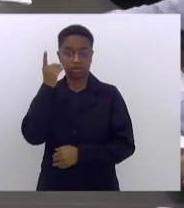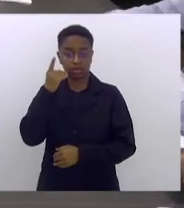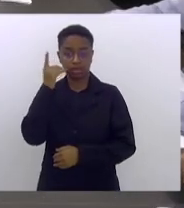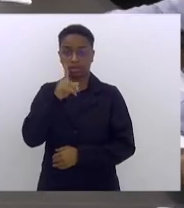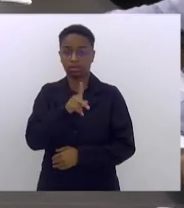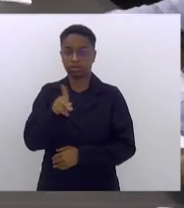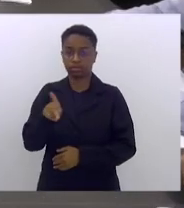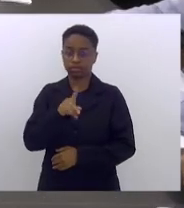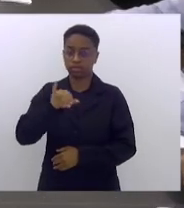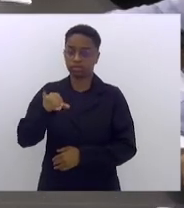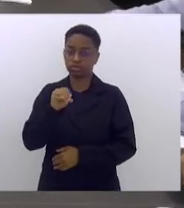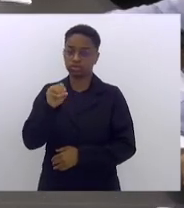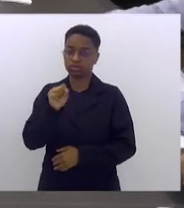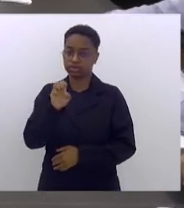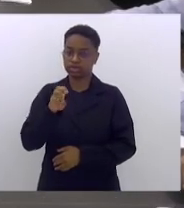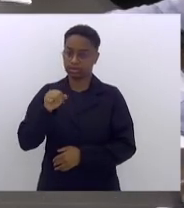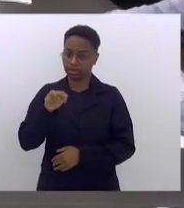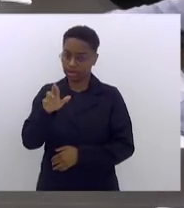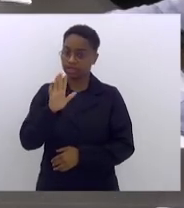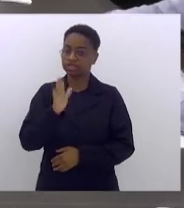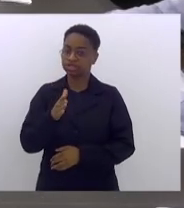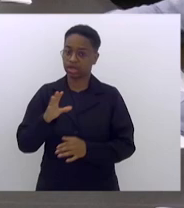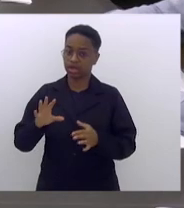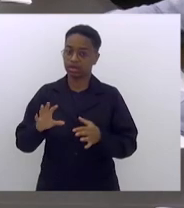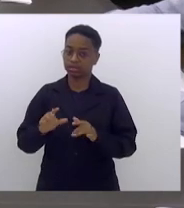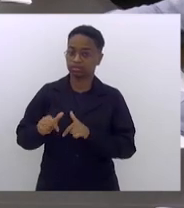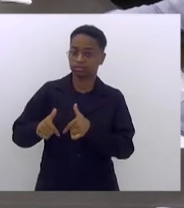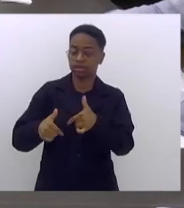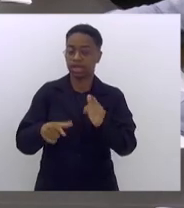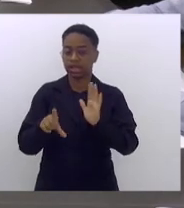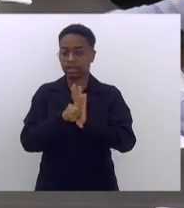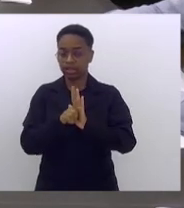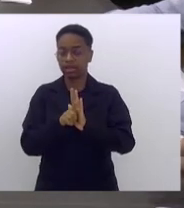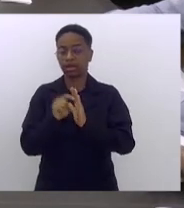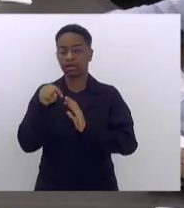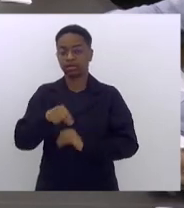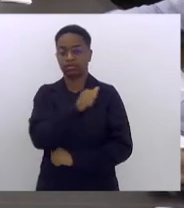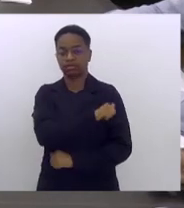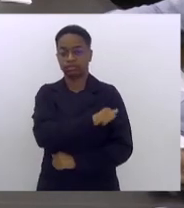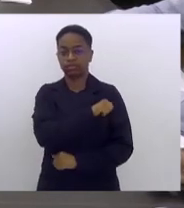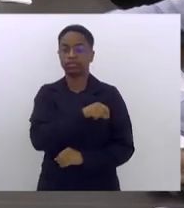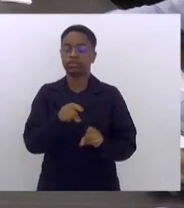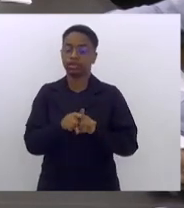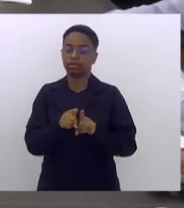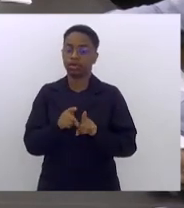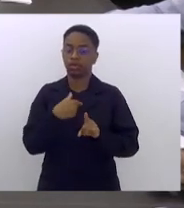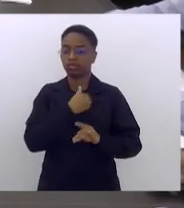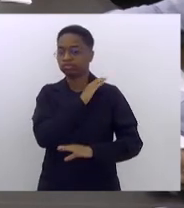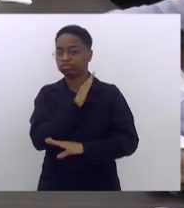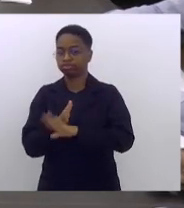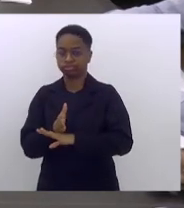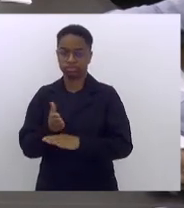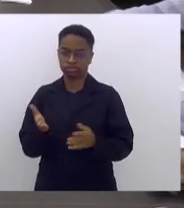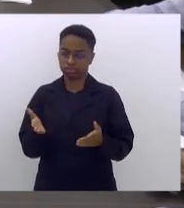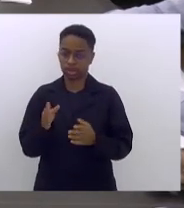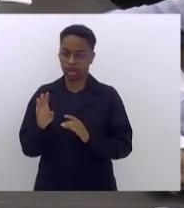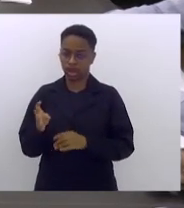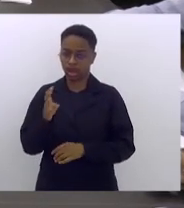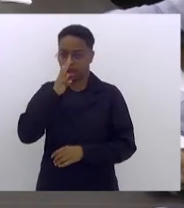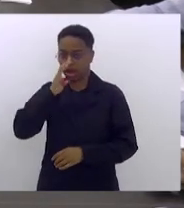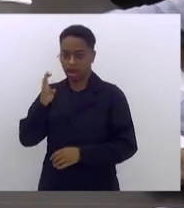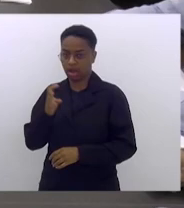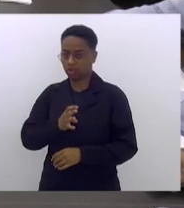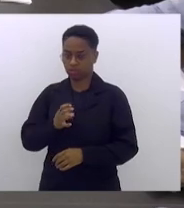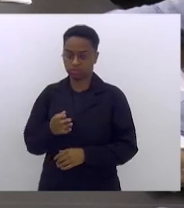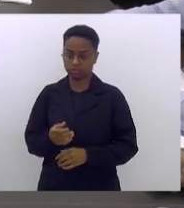que já se tornaram lei no estado do Rio de Janeiro, e refuto com veemência essa acusação. No que diz respeito em